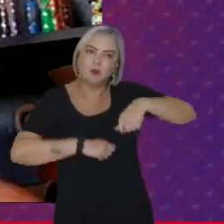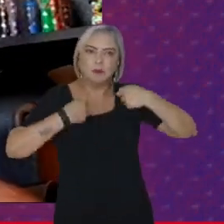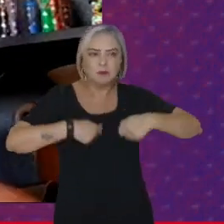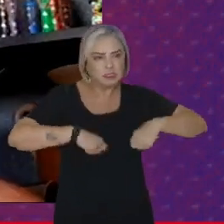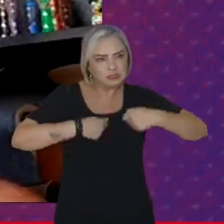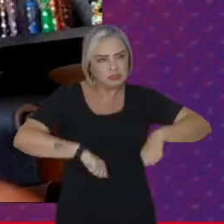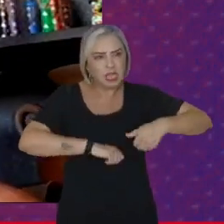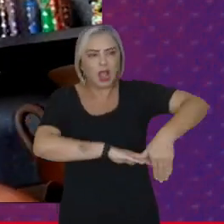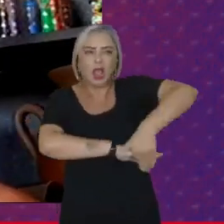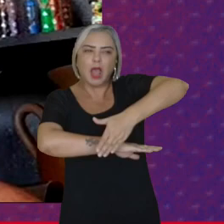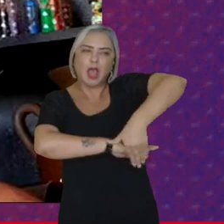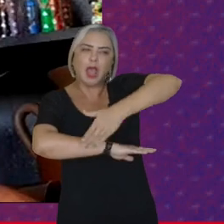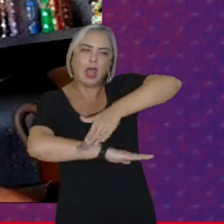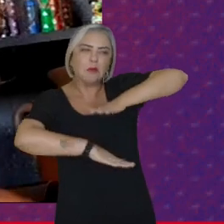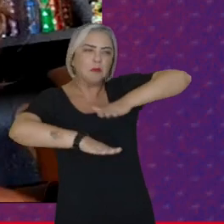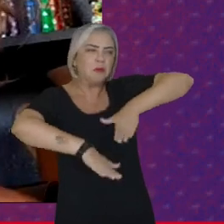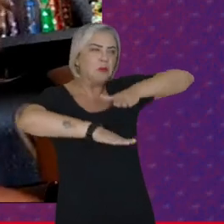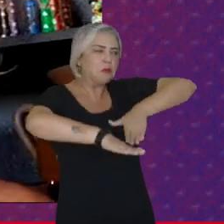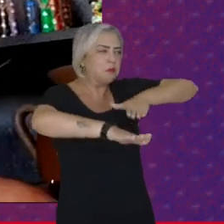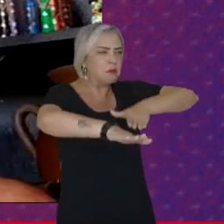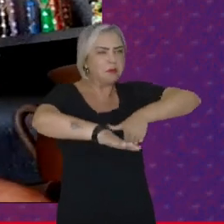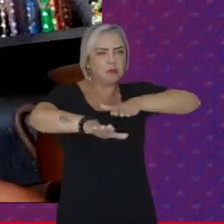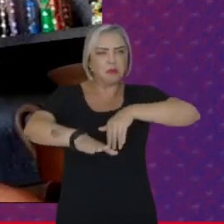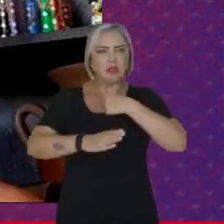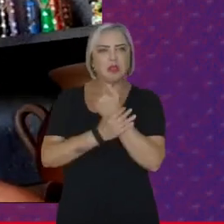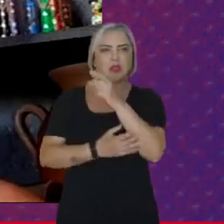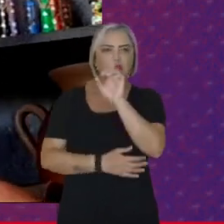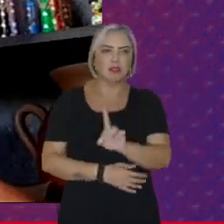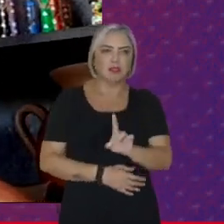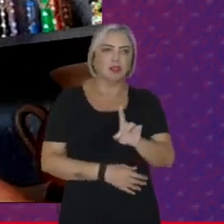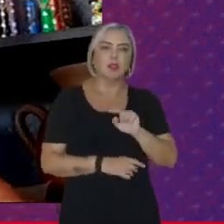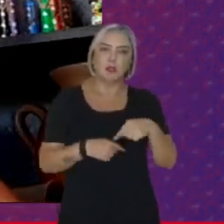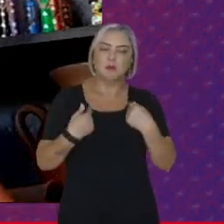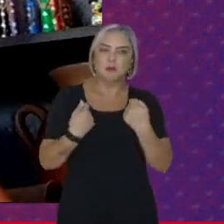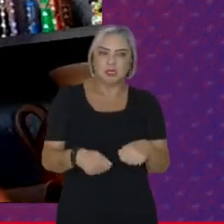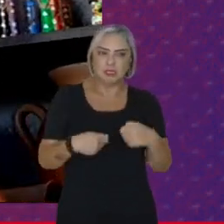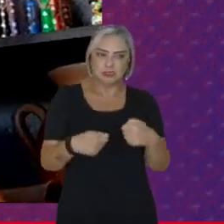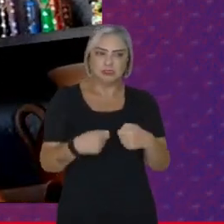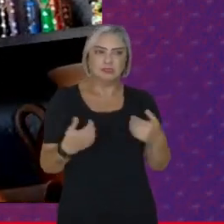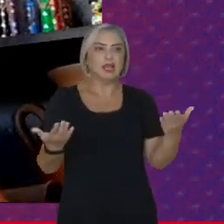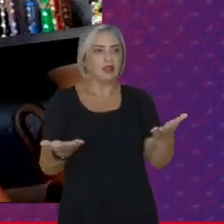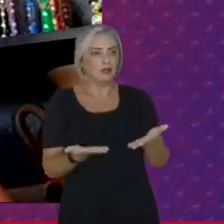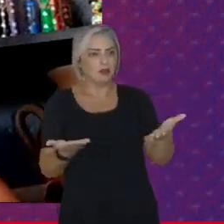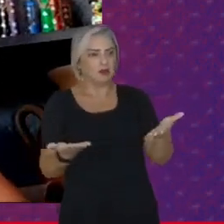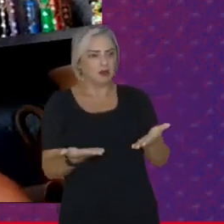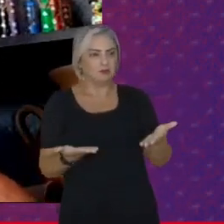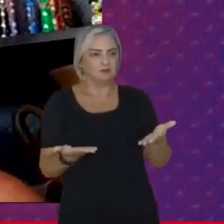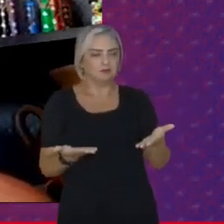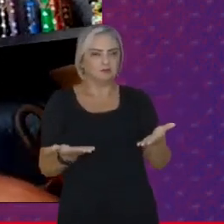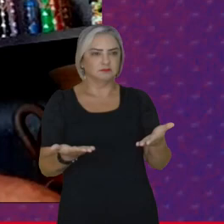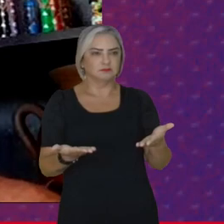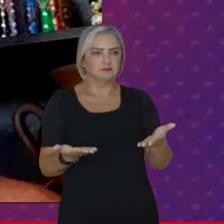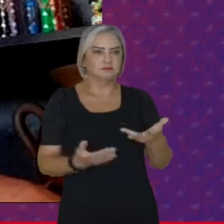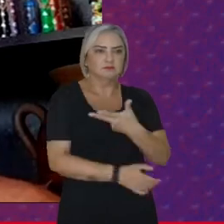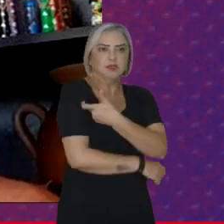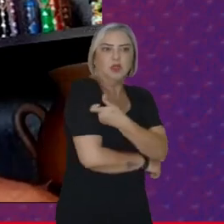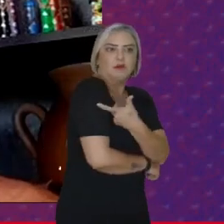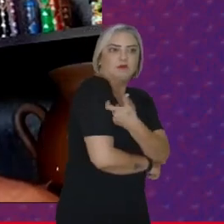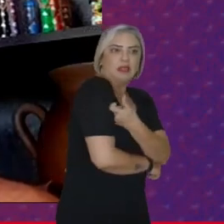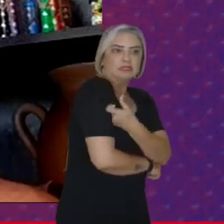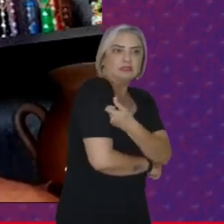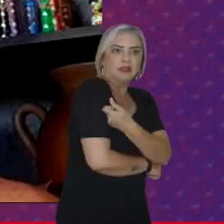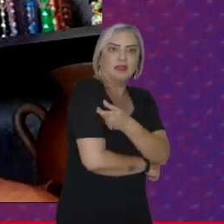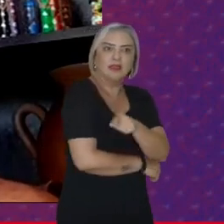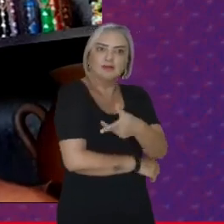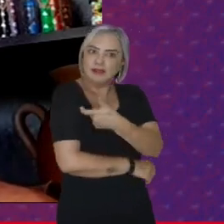Precisamos estar nas ruas para garantir os nossos direitos. Com isso, a gente precisa, nesse momento, nos vacinarmos. A